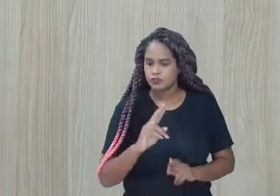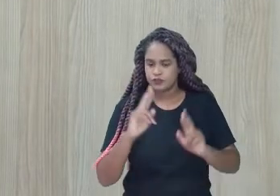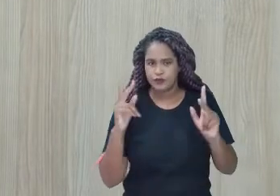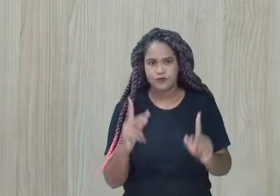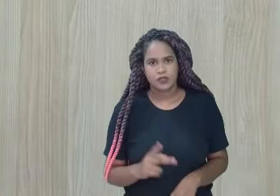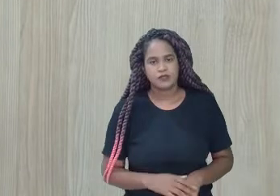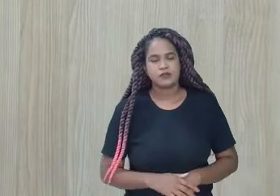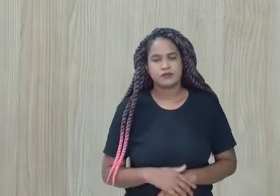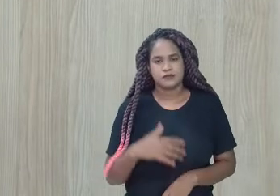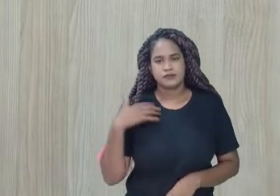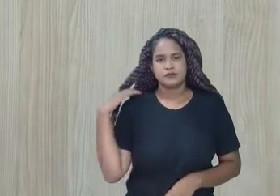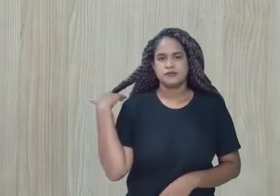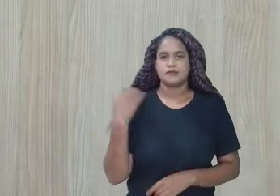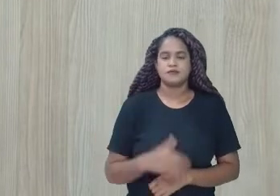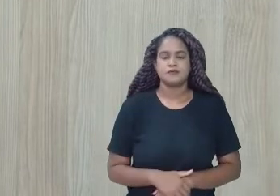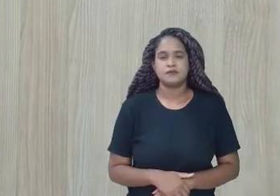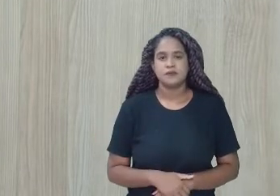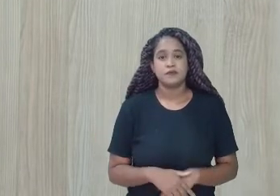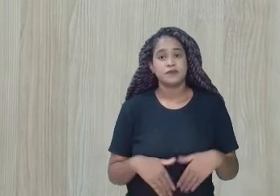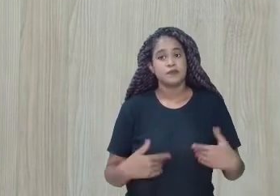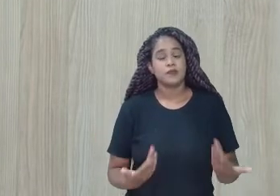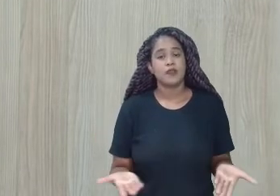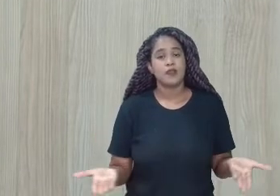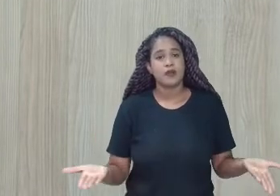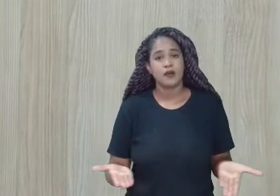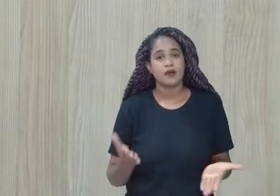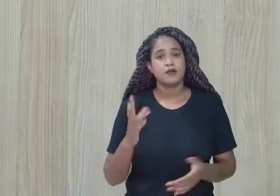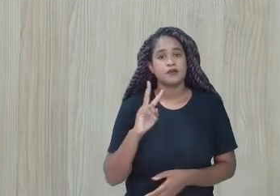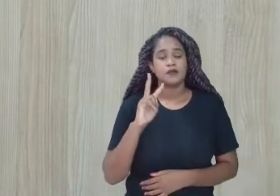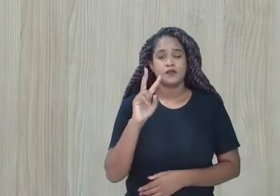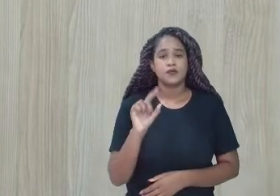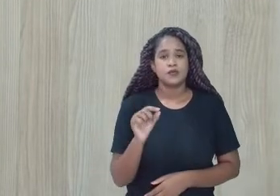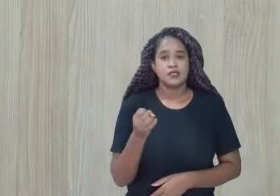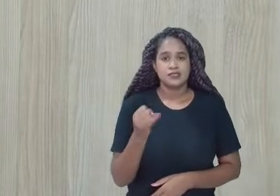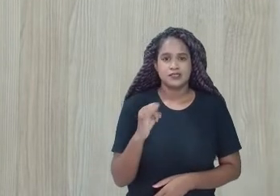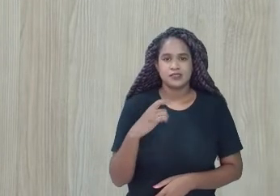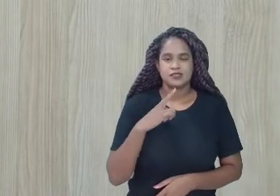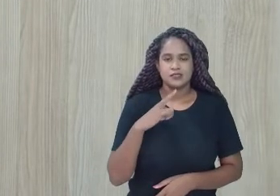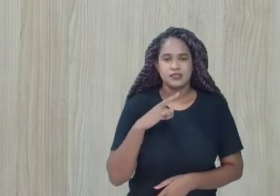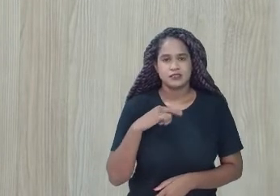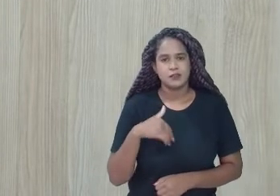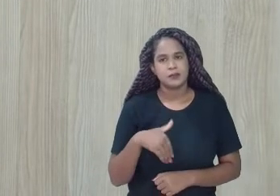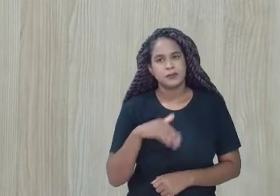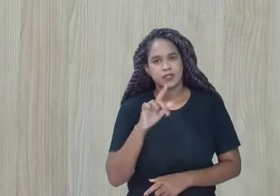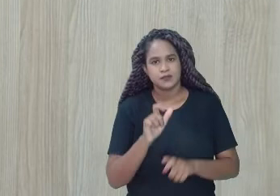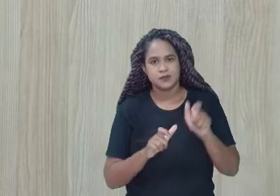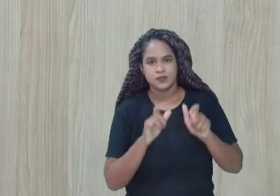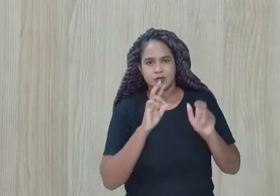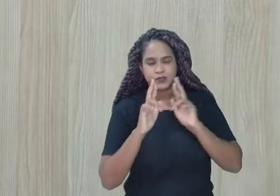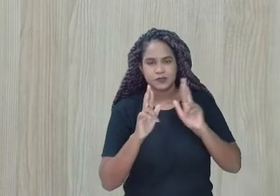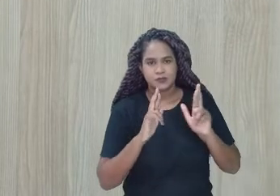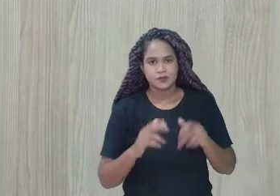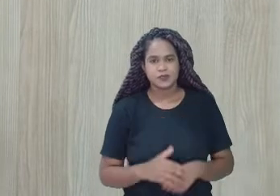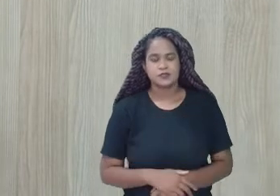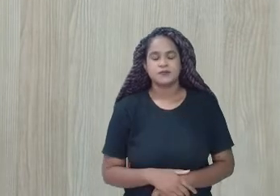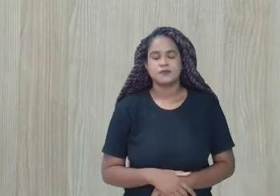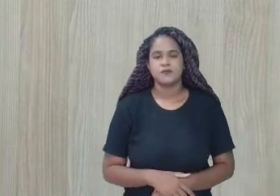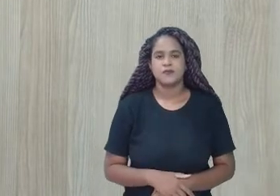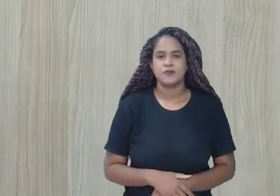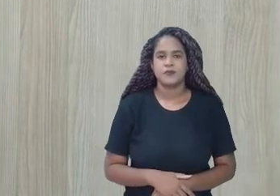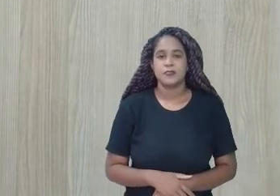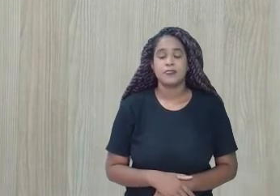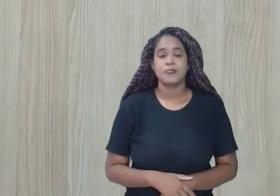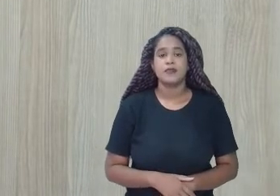dessa diferença, né, e vamos ver se tem mais alguns aqui para responder, né, estamos contando ainda com